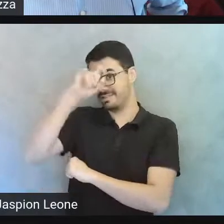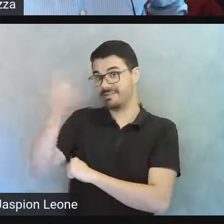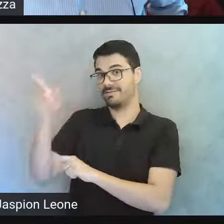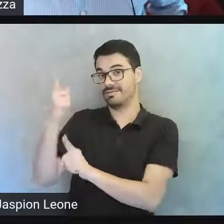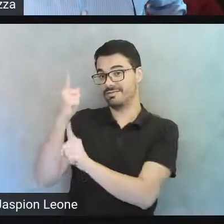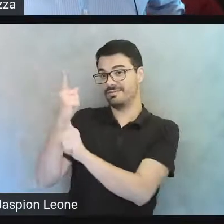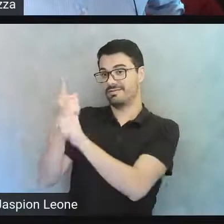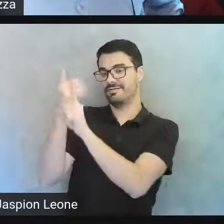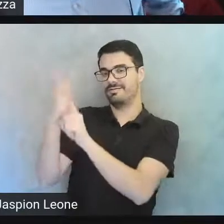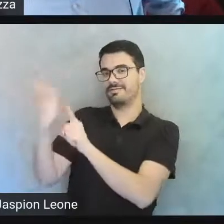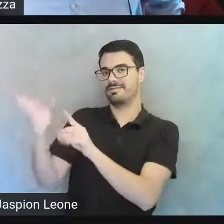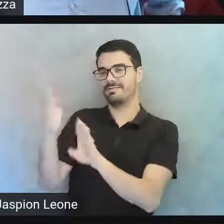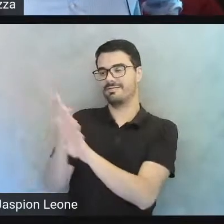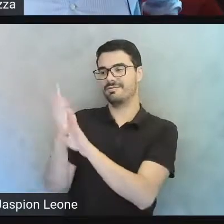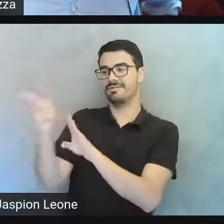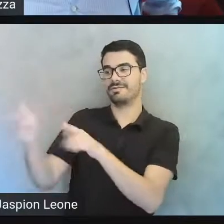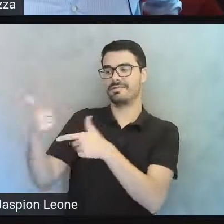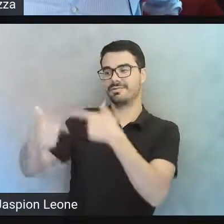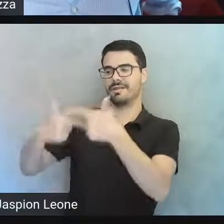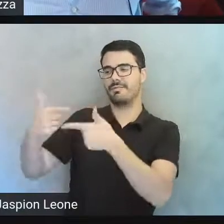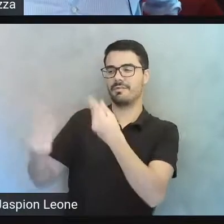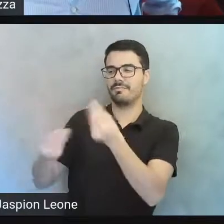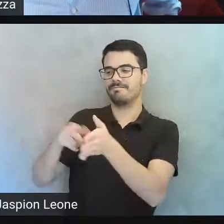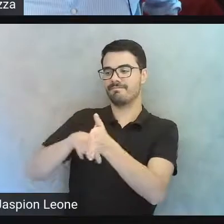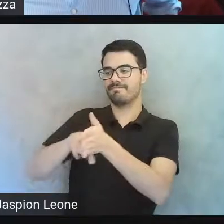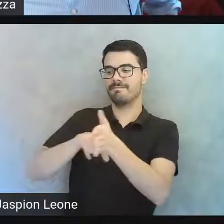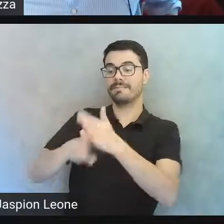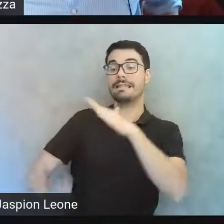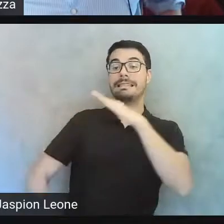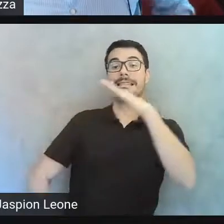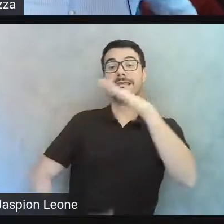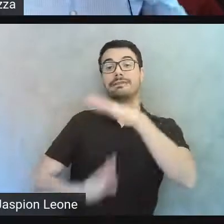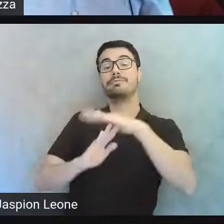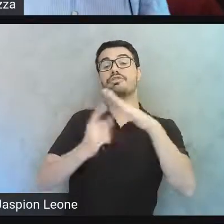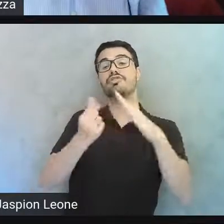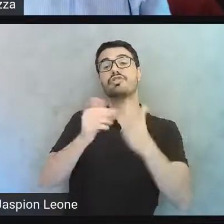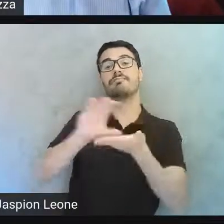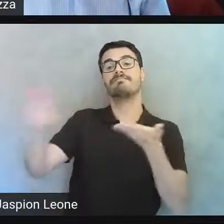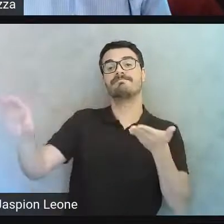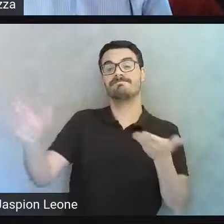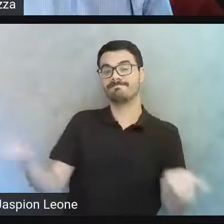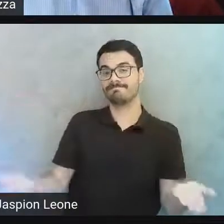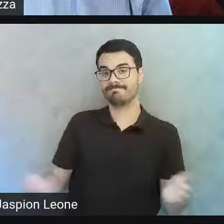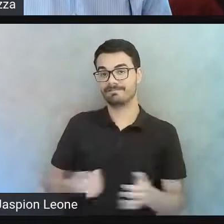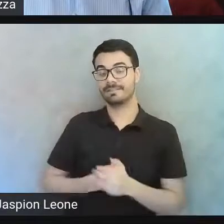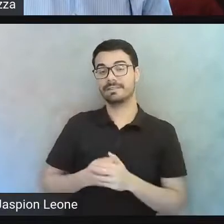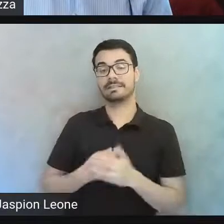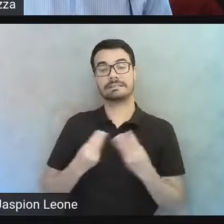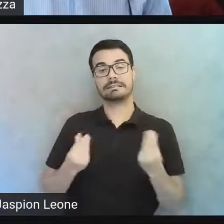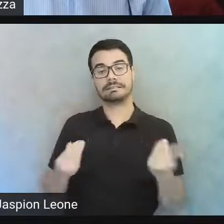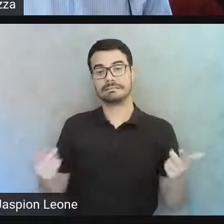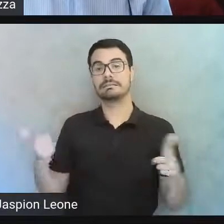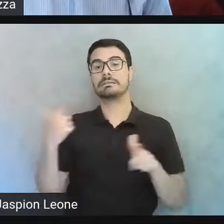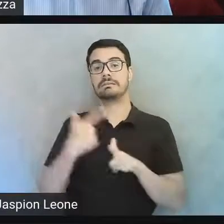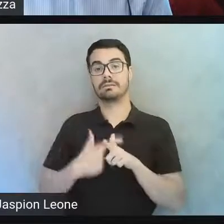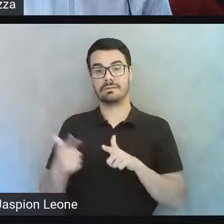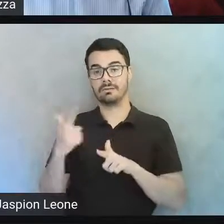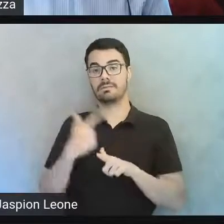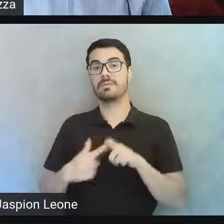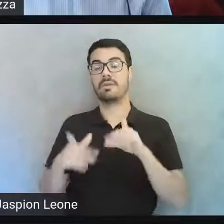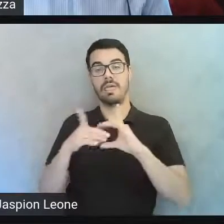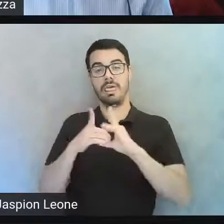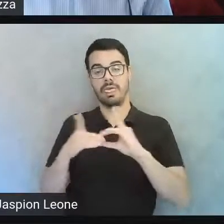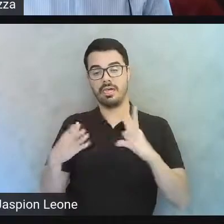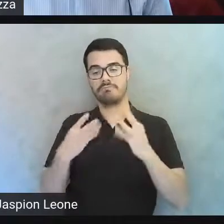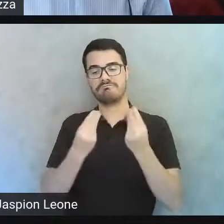Você vai ter que trabalhar muito para enxergar maneiras de pôr limite nisso. E os efeitos são corrosivos e profundos sobre a democracia e vão muito